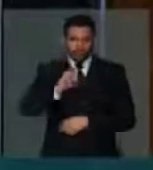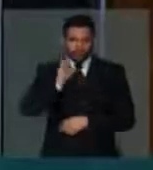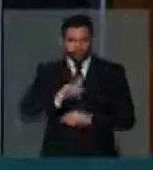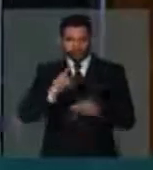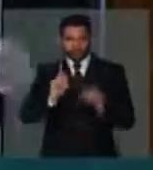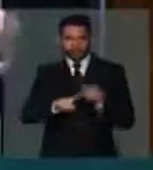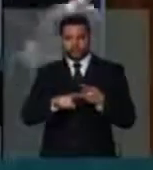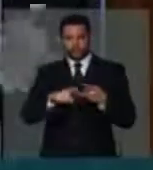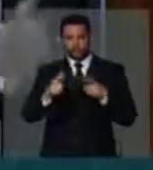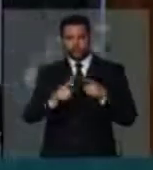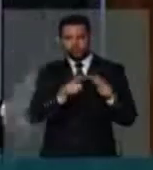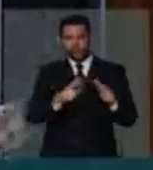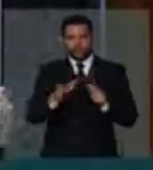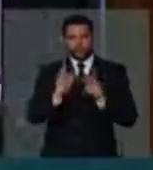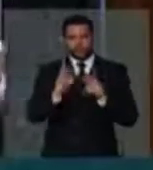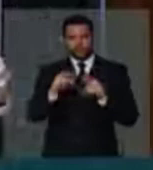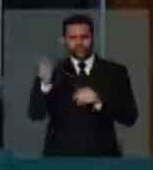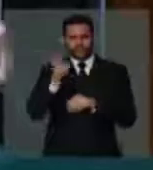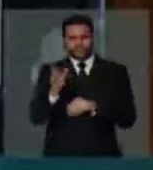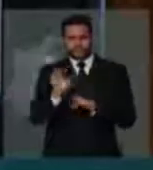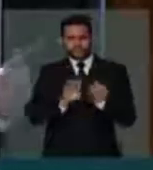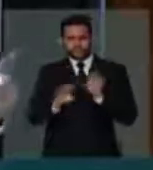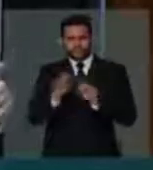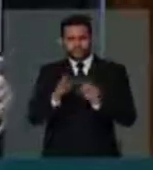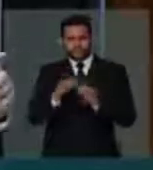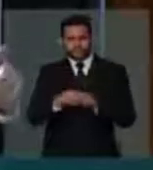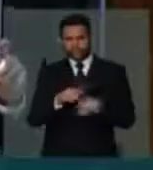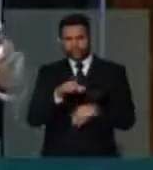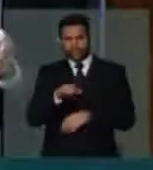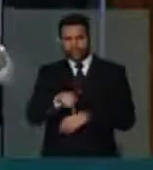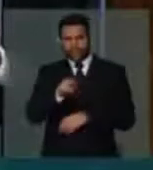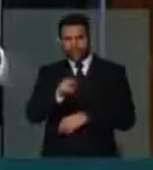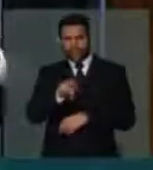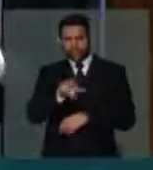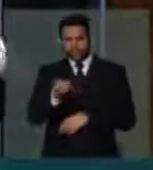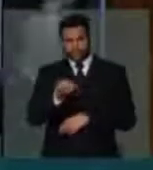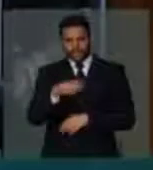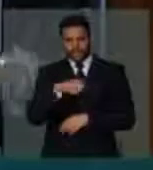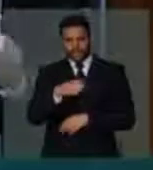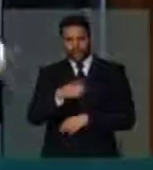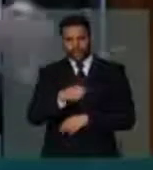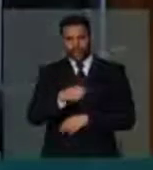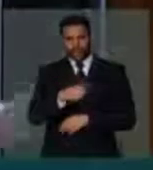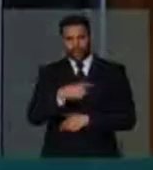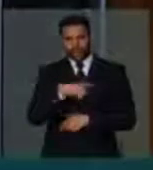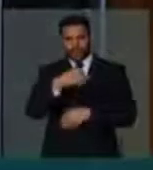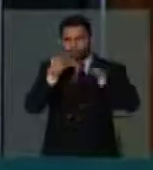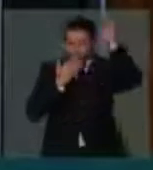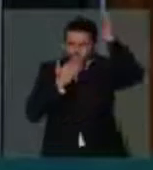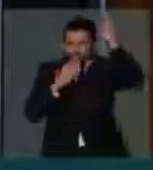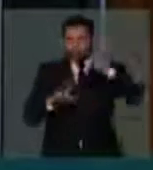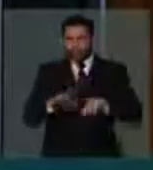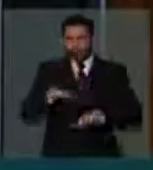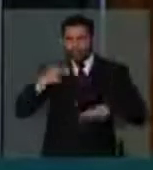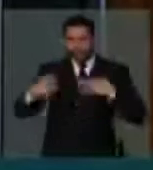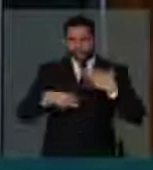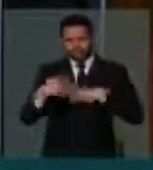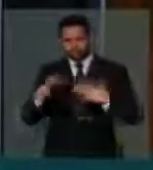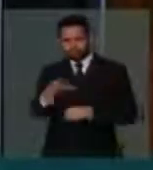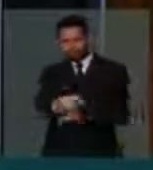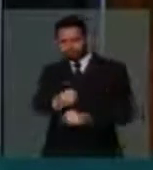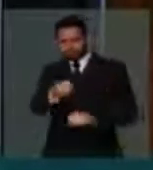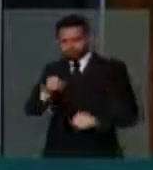Gerais, aonde em todo o Brasil, especialmente os caciques, os índios mais corajosos e guerreiros, eram retirados